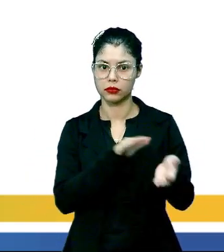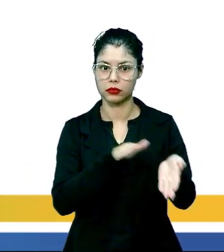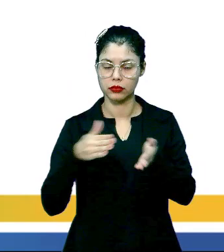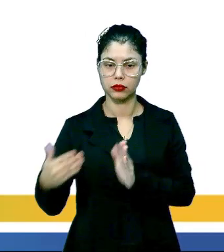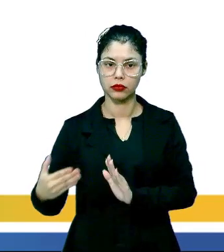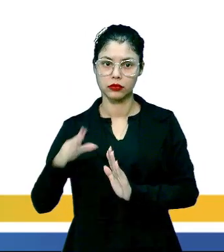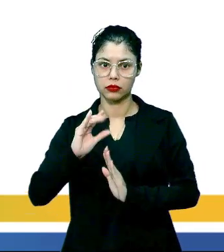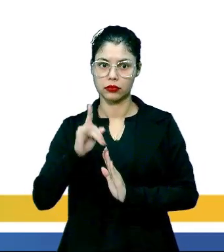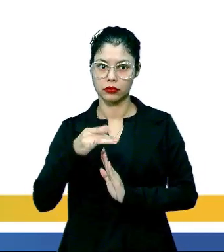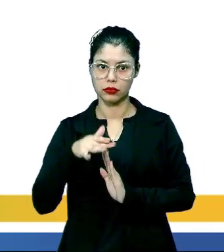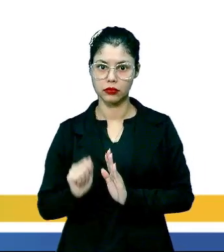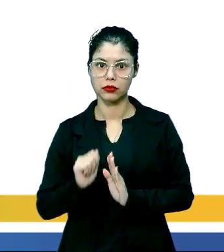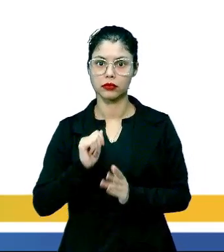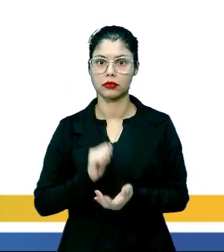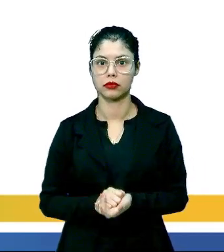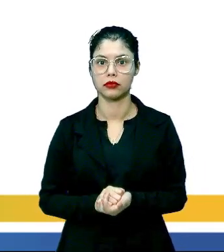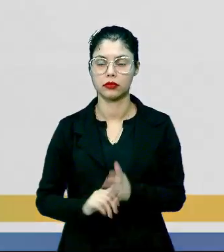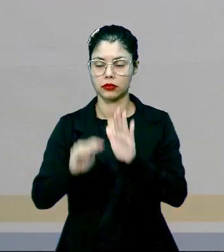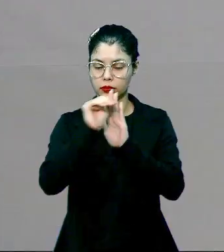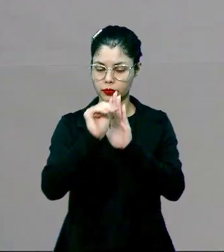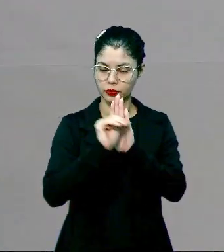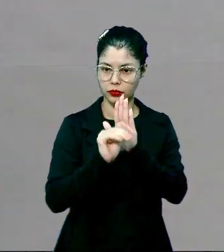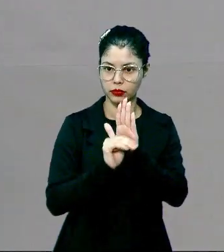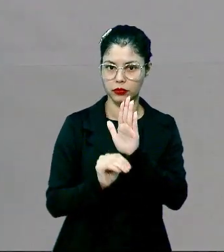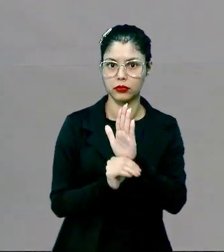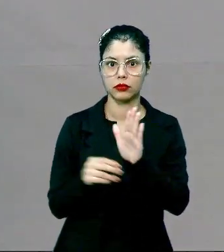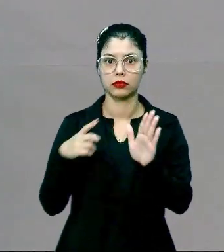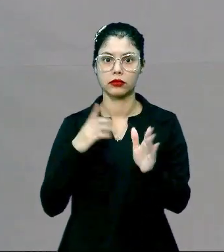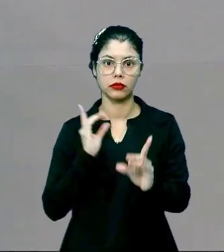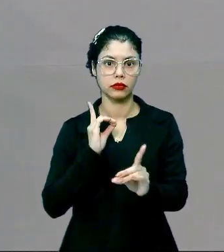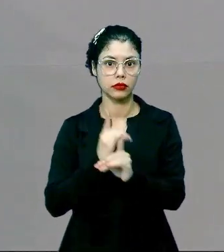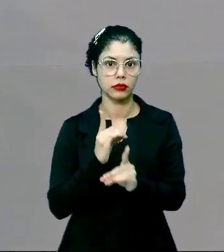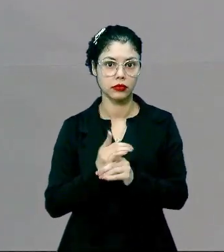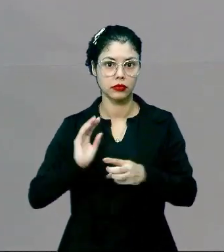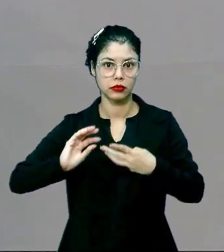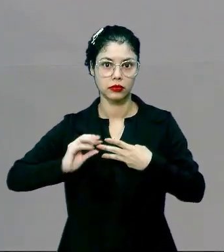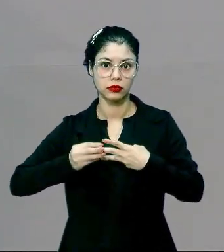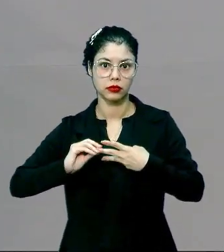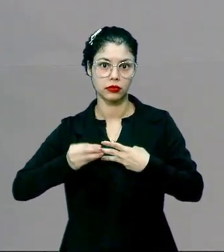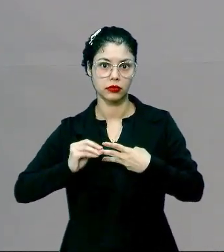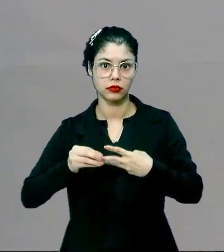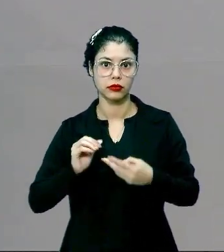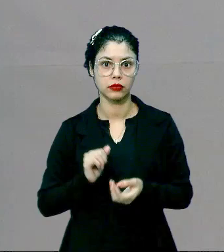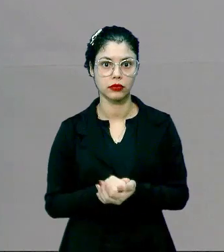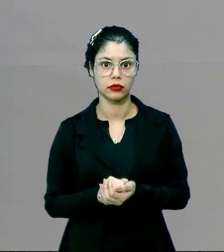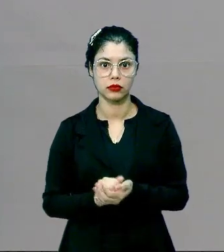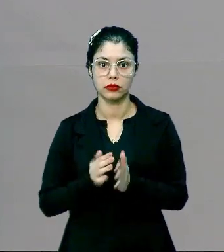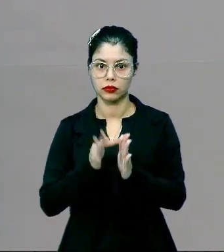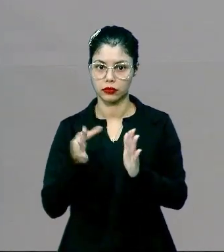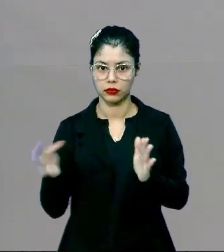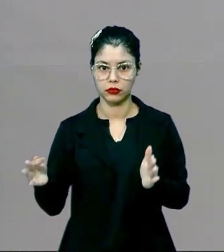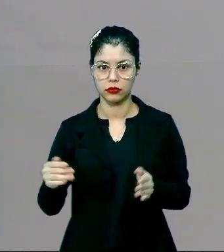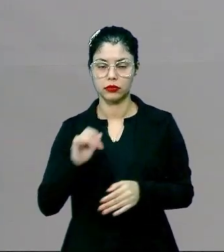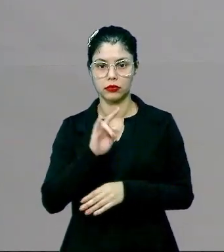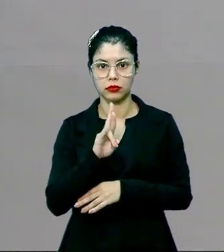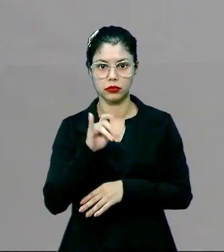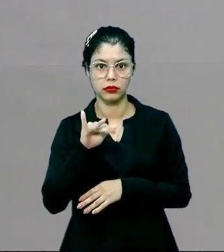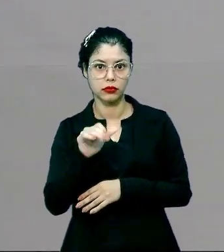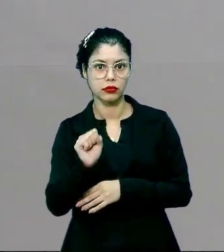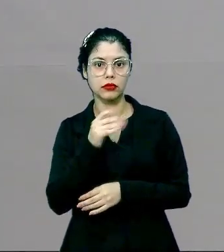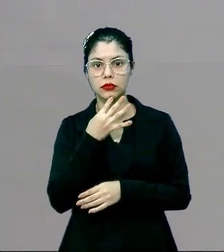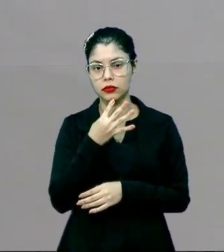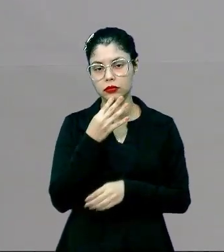do córtex, medula e pirâmide renal, a gente vai encontrar células, né, funcionais do rins, que